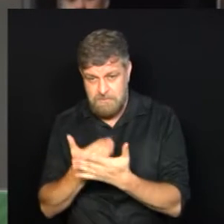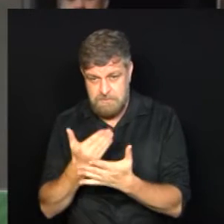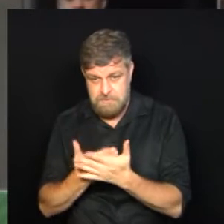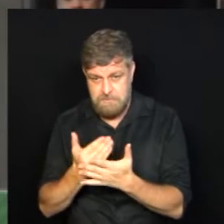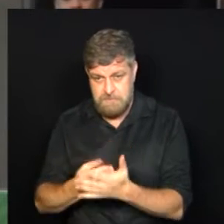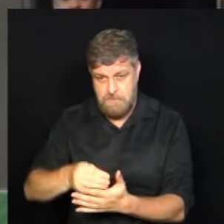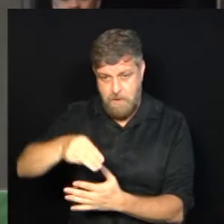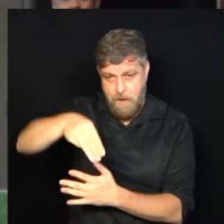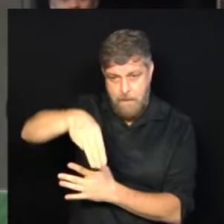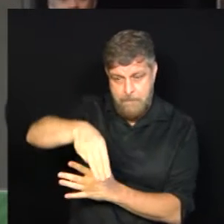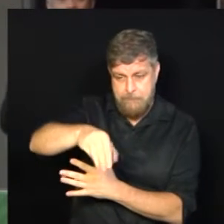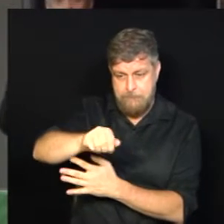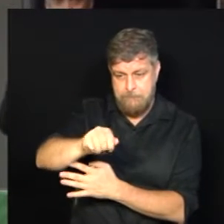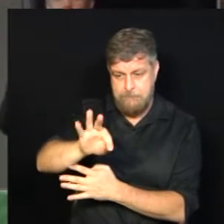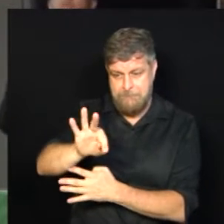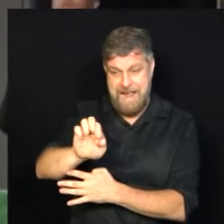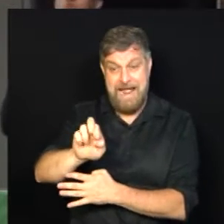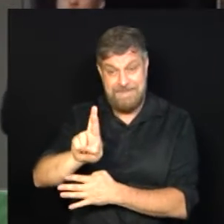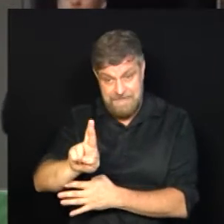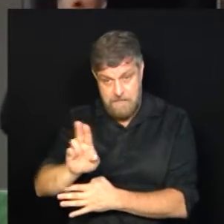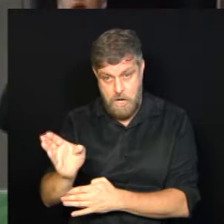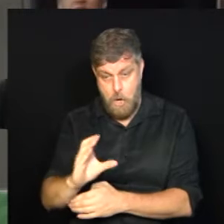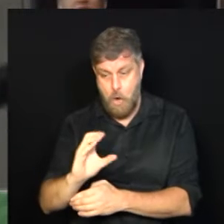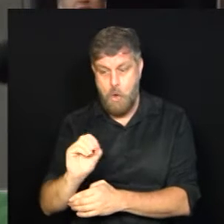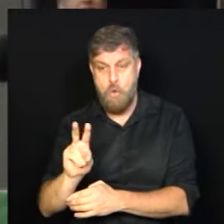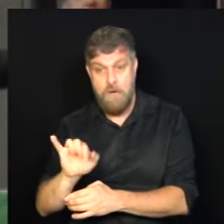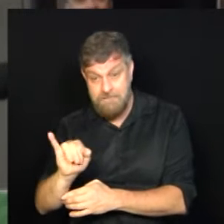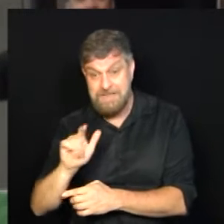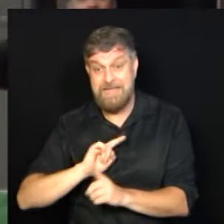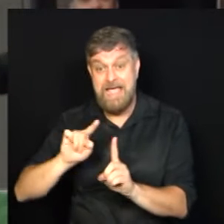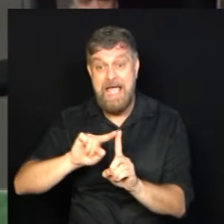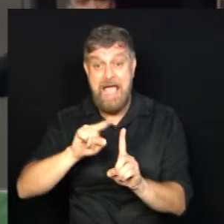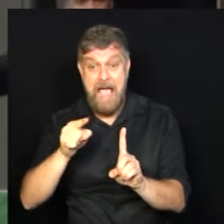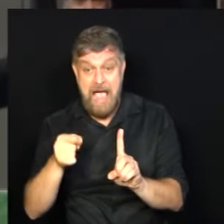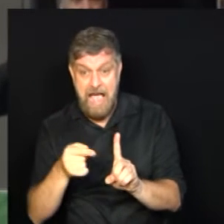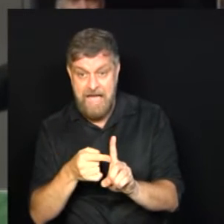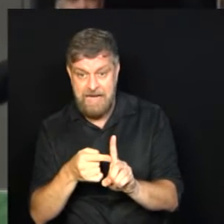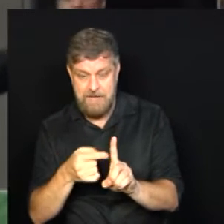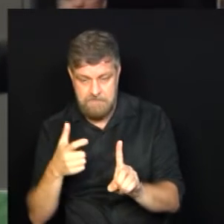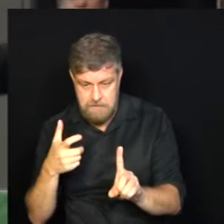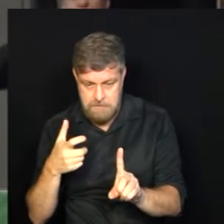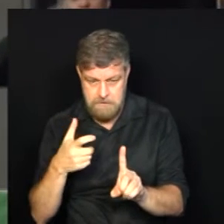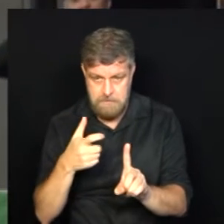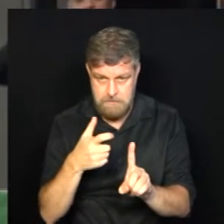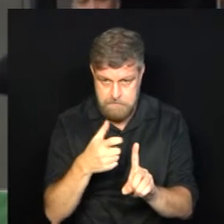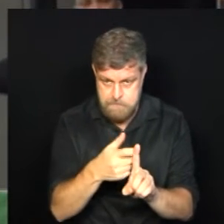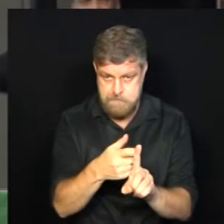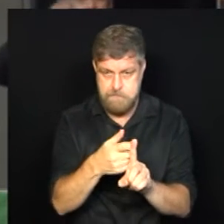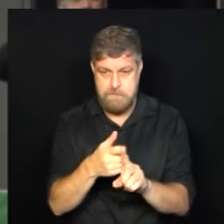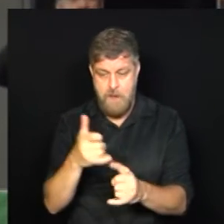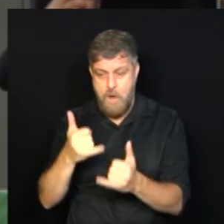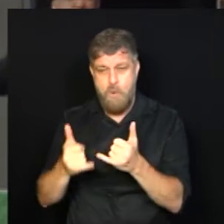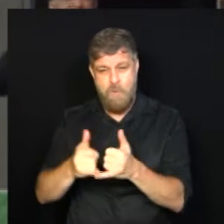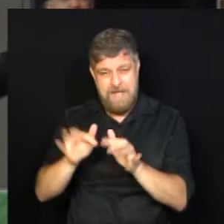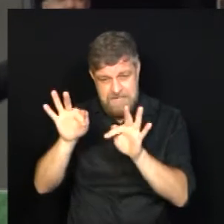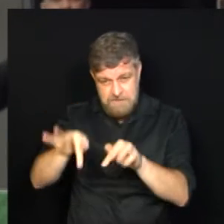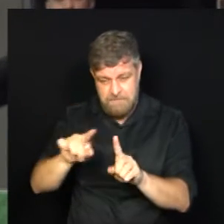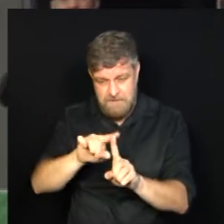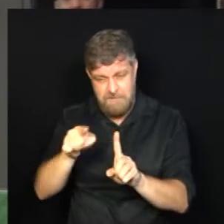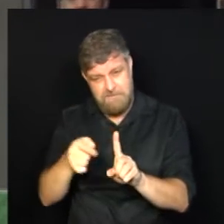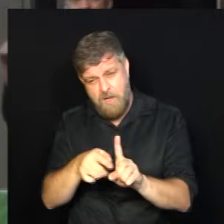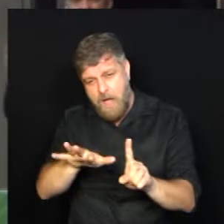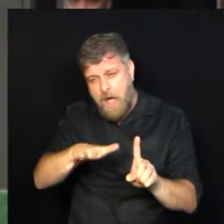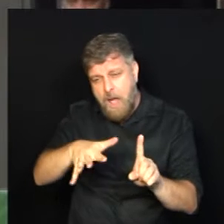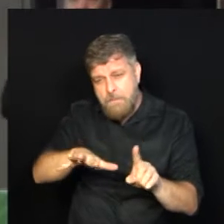Matercov, que vamos incluir grávidas no 3º trimestre de gestação, em torno de 500